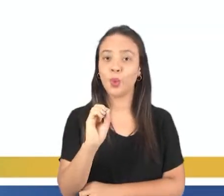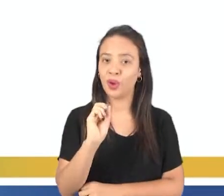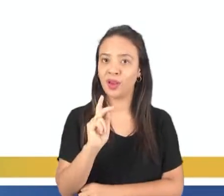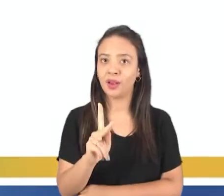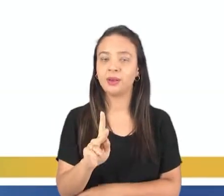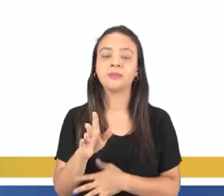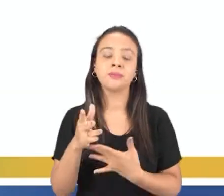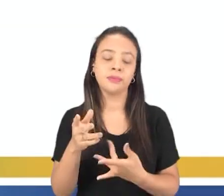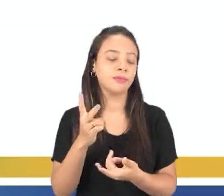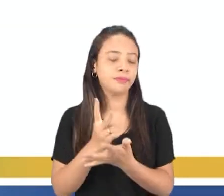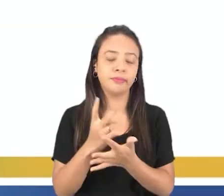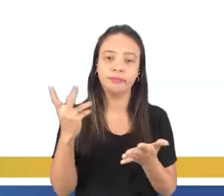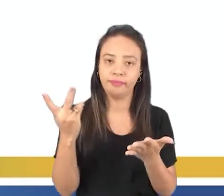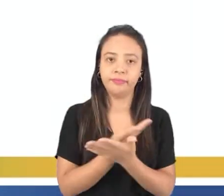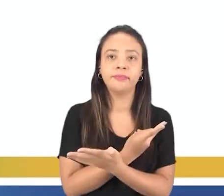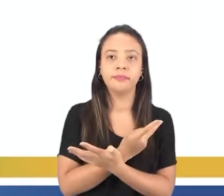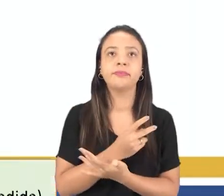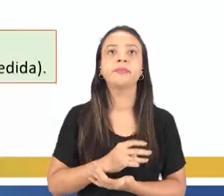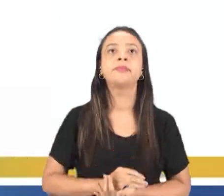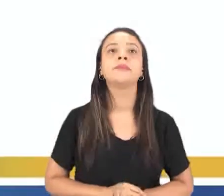ok? Isso sempre vai acontecer.